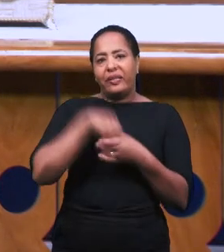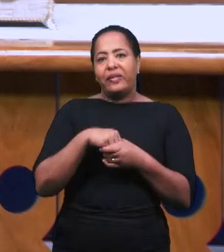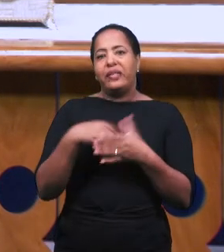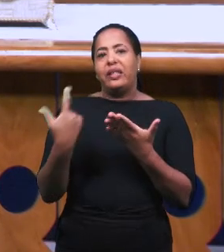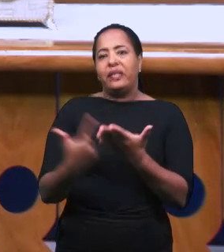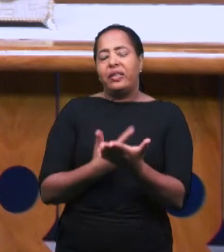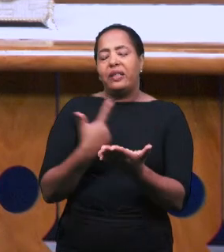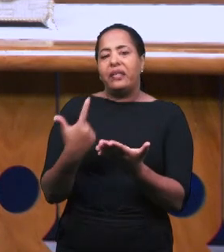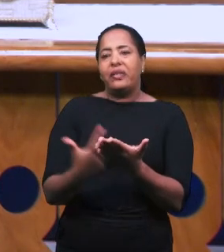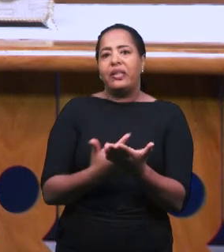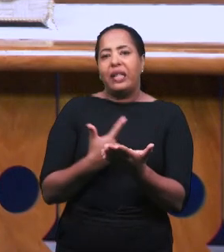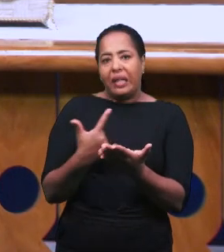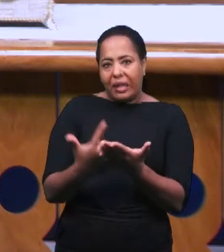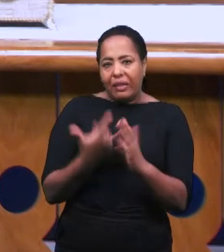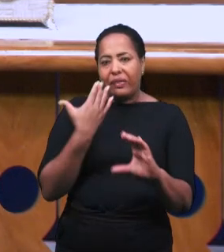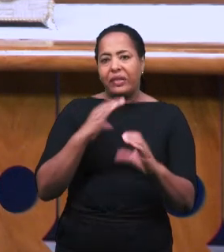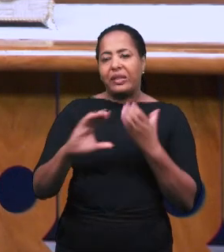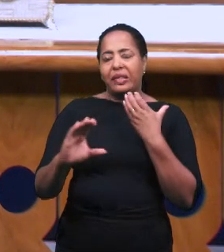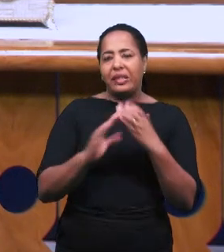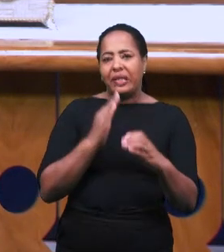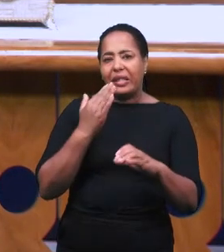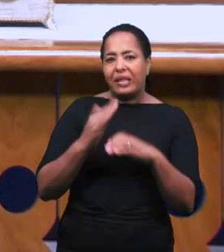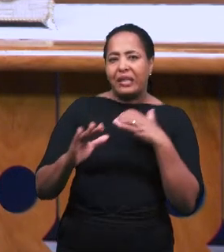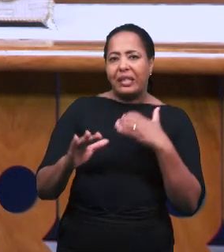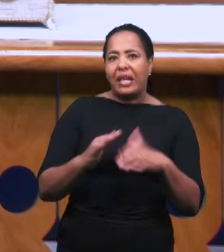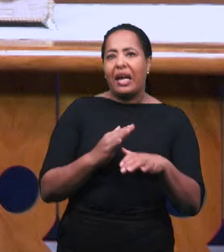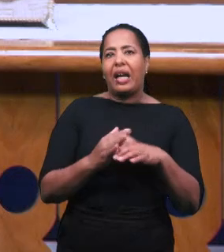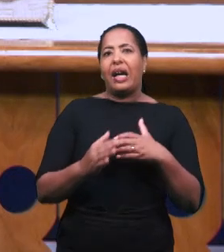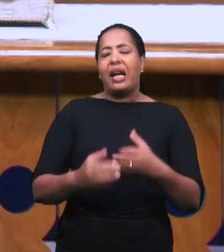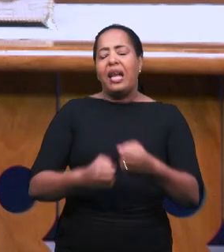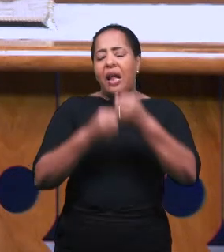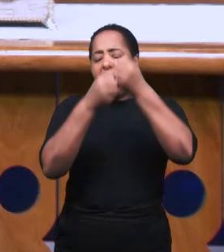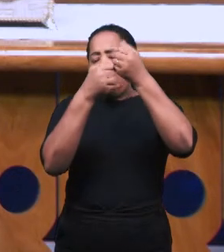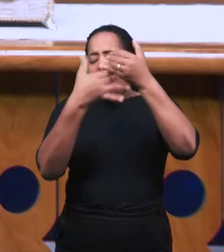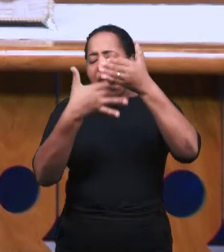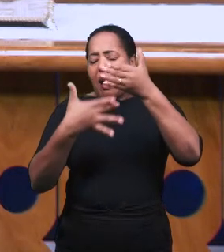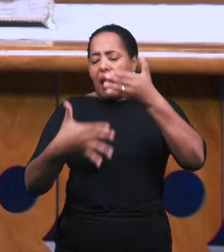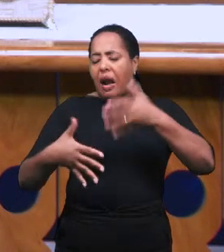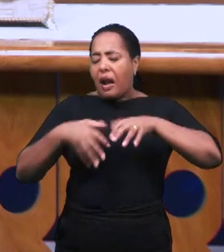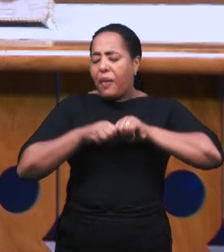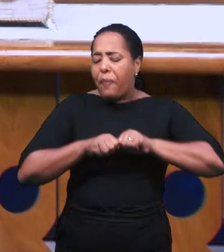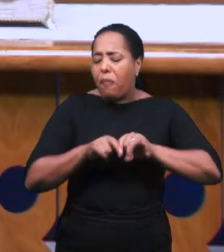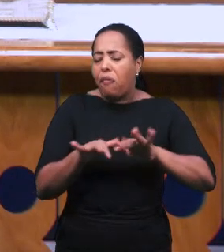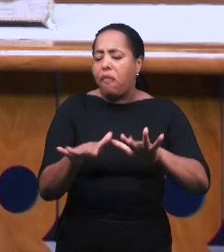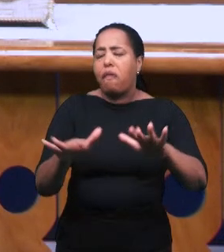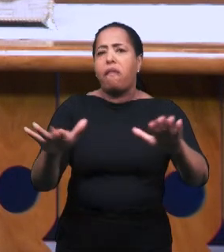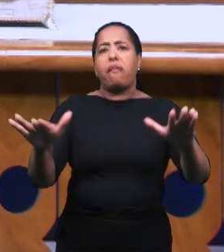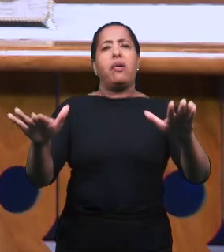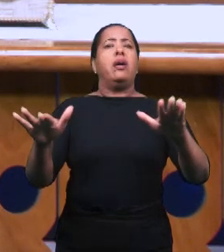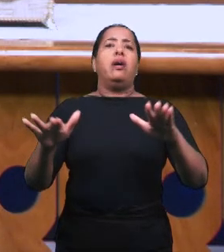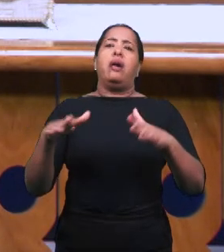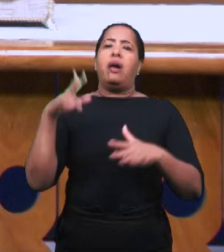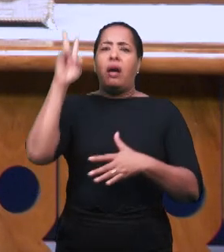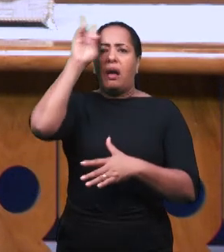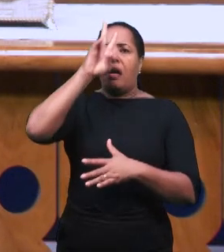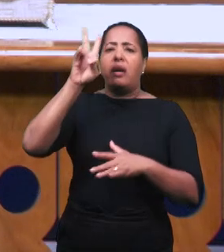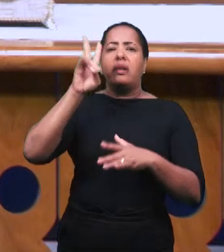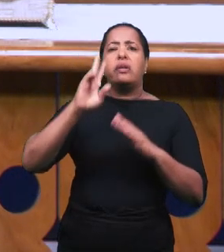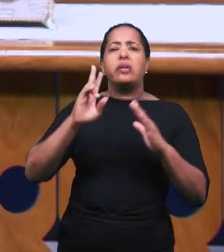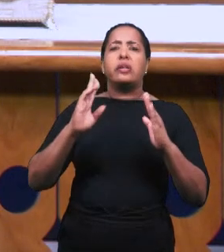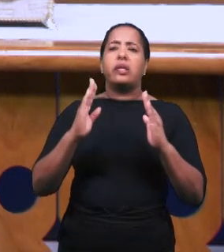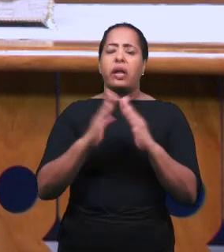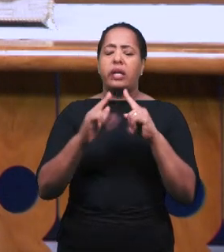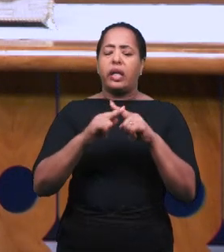livro, ele abrange a história da igreja em todos os